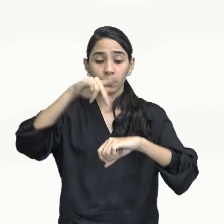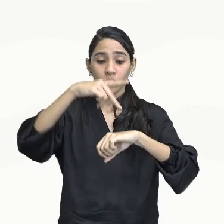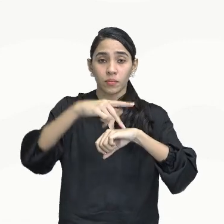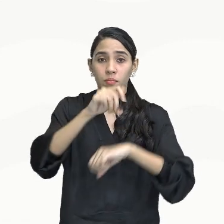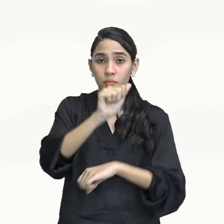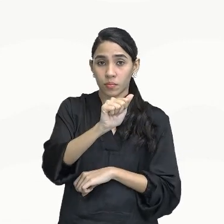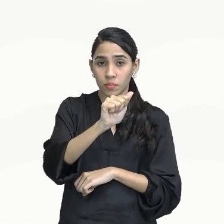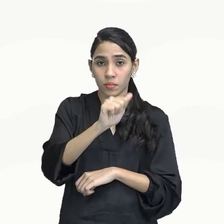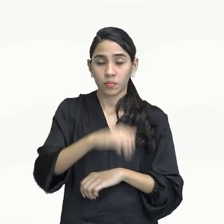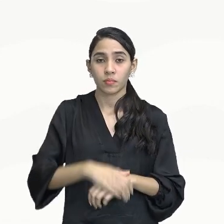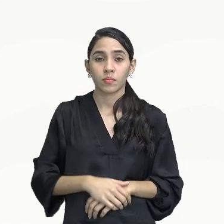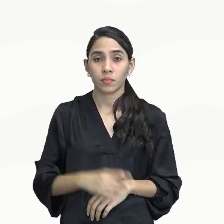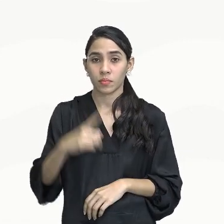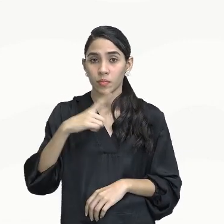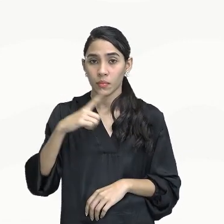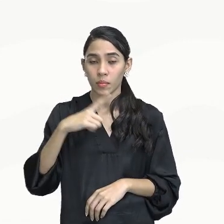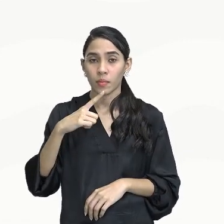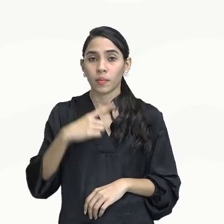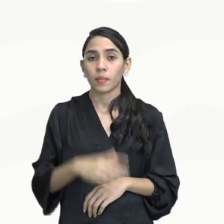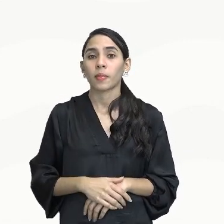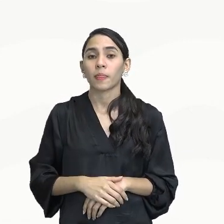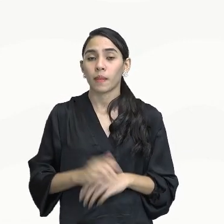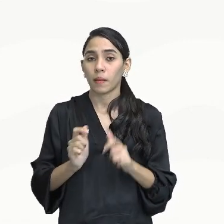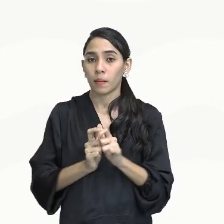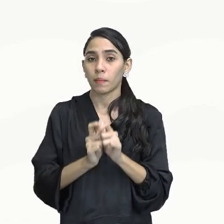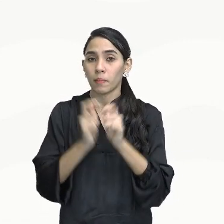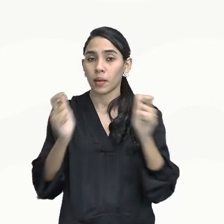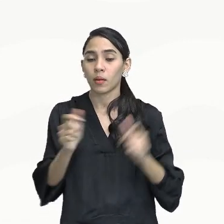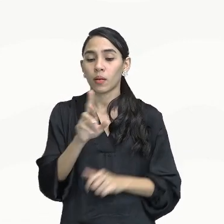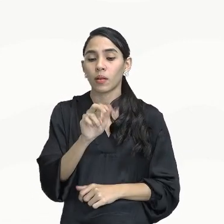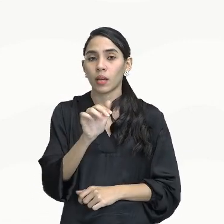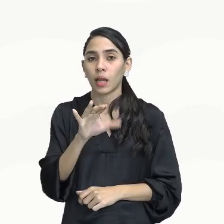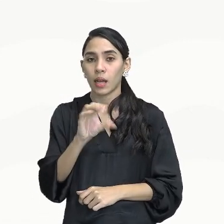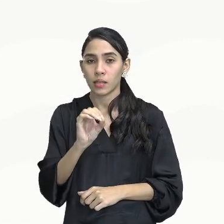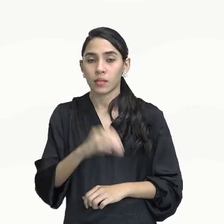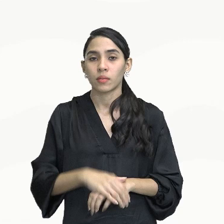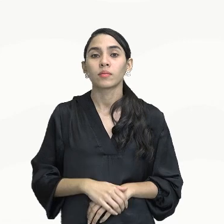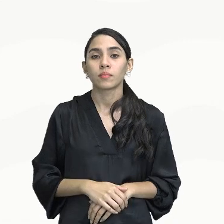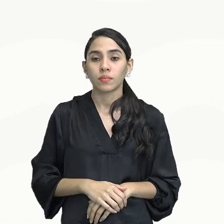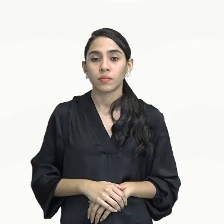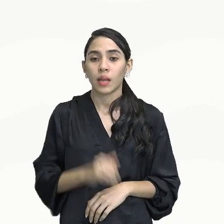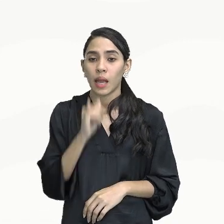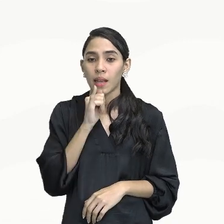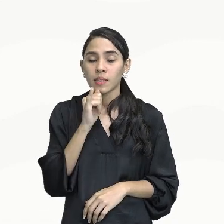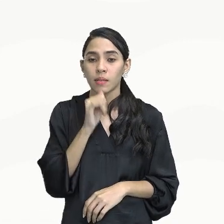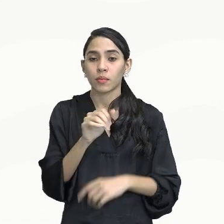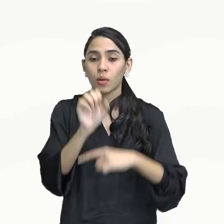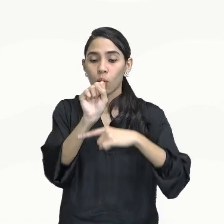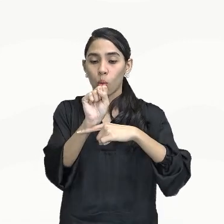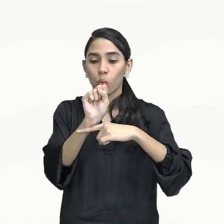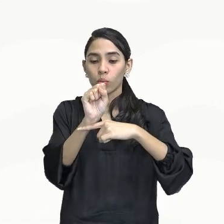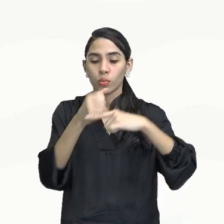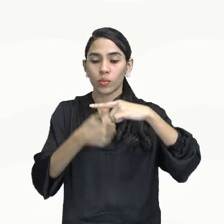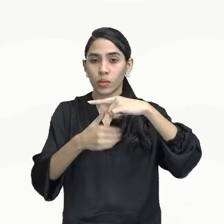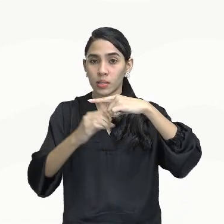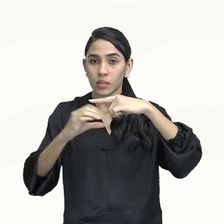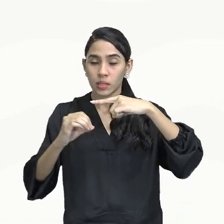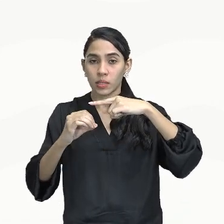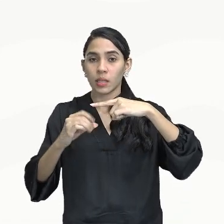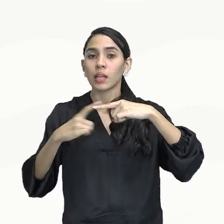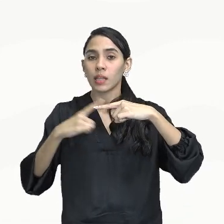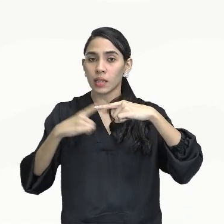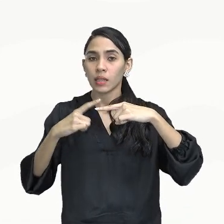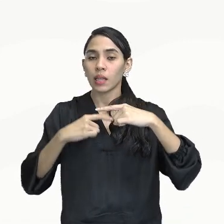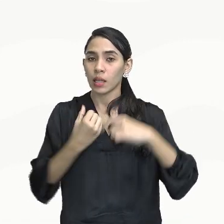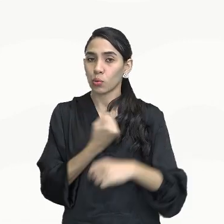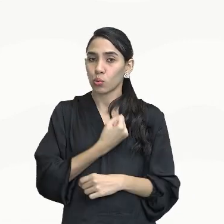A teve uma maior razão. Vejam só, a razão é maior, é 8 sobre 100. Teve uma taxa